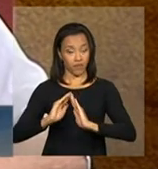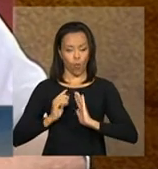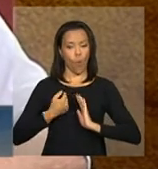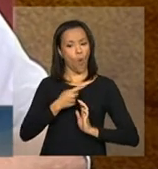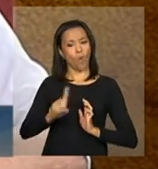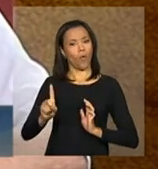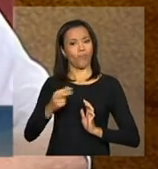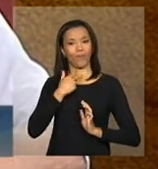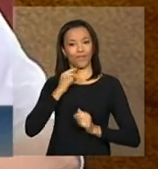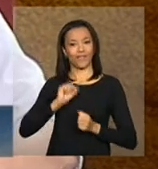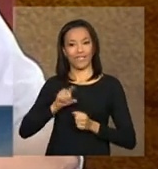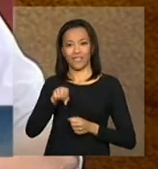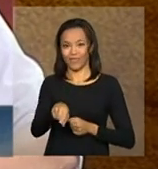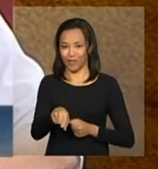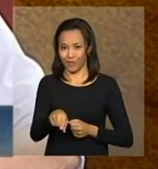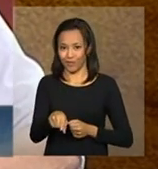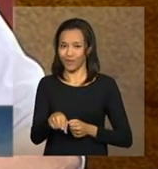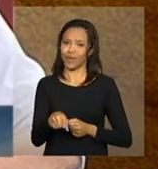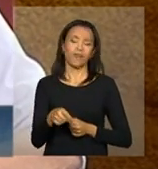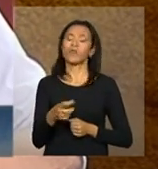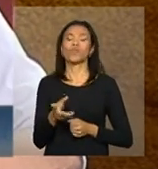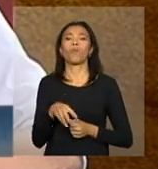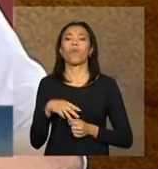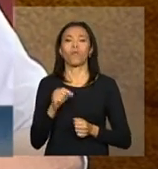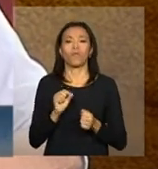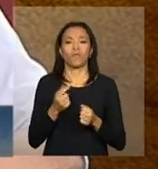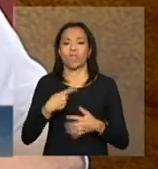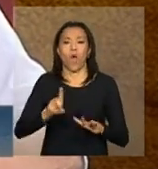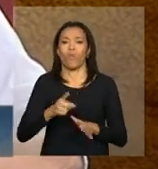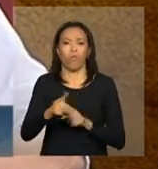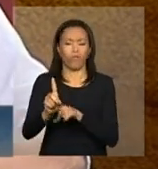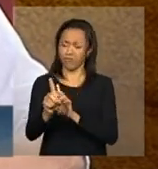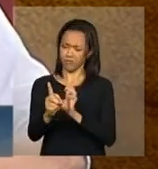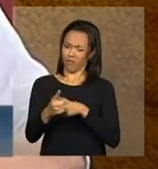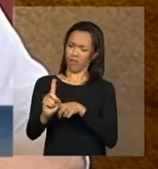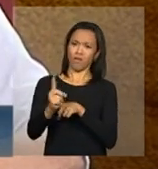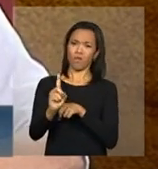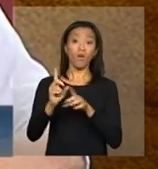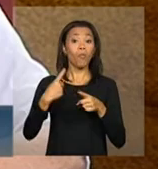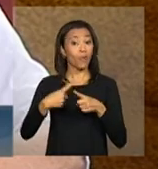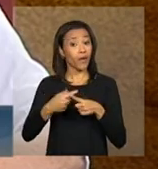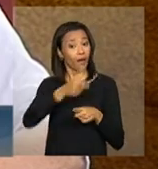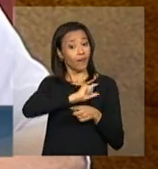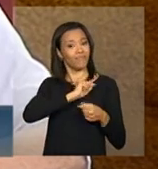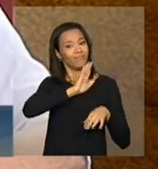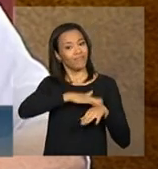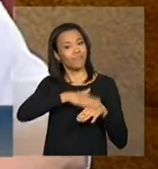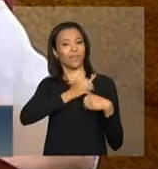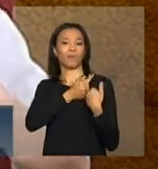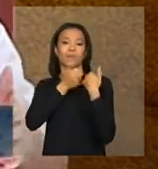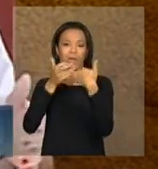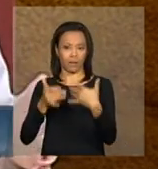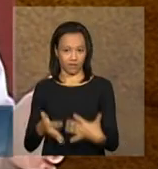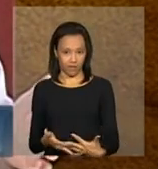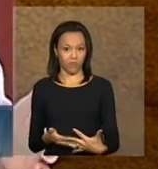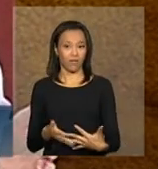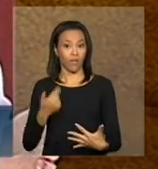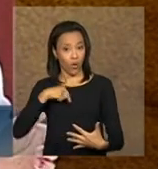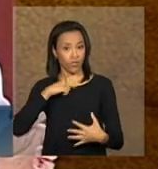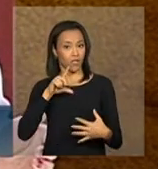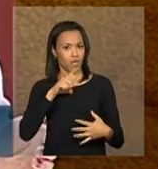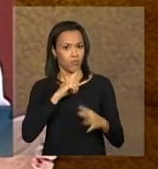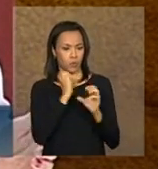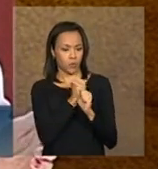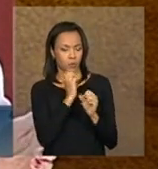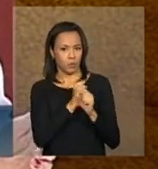isso por negar, negar por negar. Não, nós negamos por aquilo que eu mencionei há pouco. Nós temos uma equação que ela tem